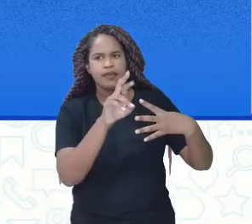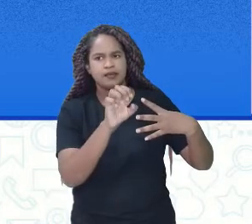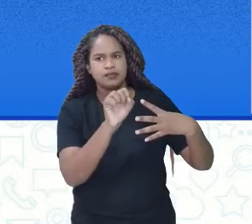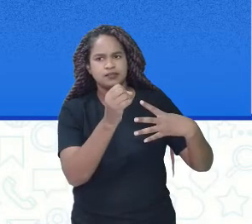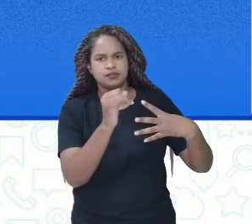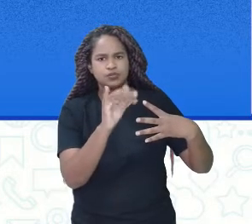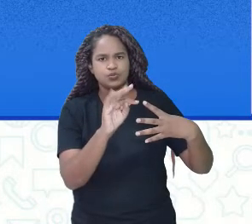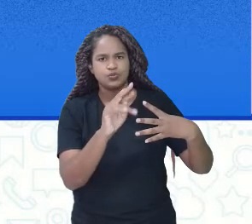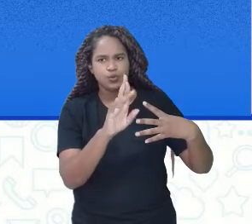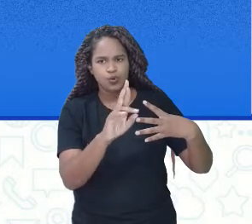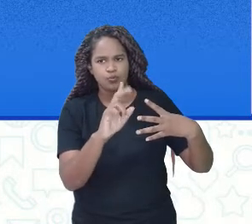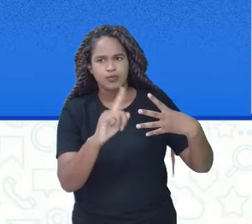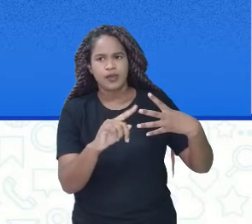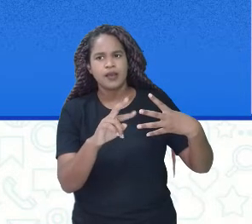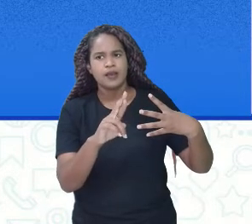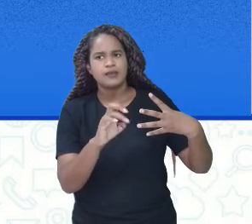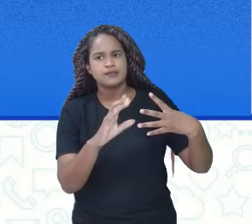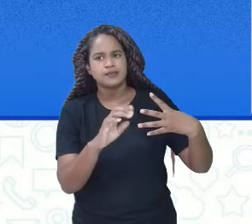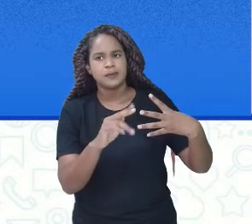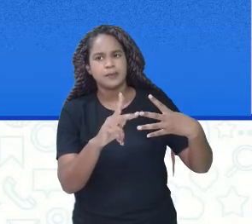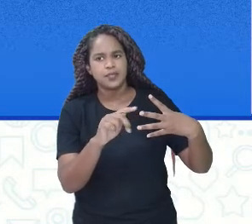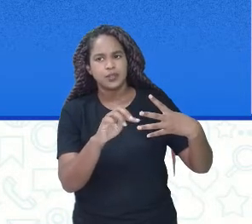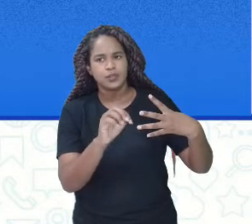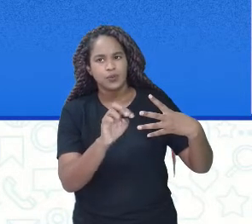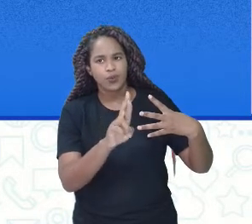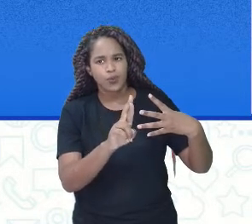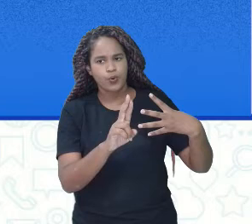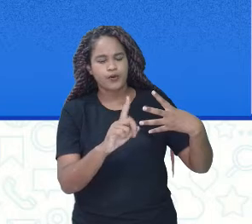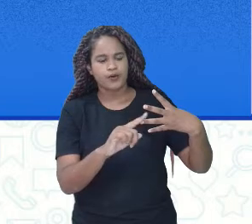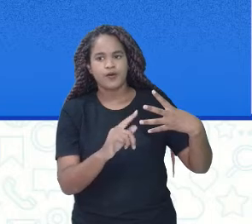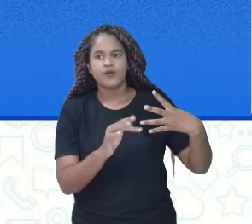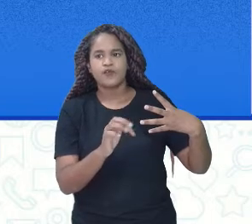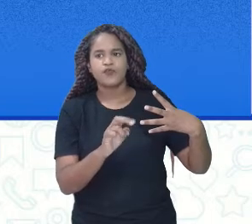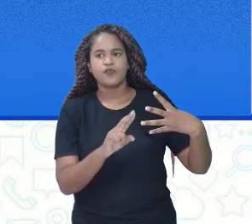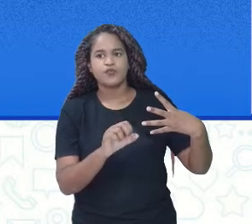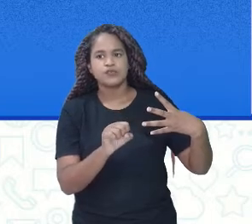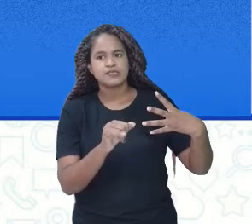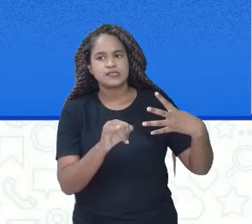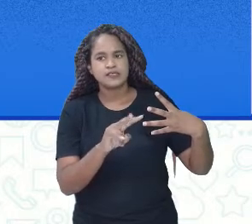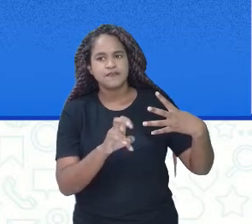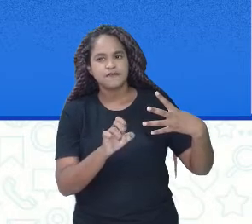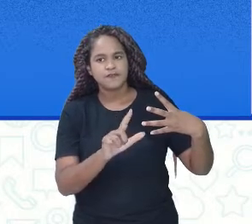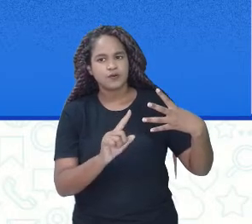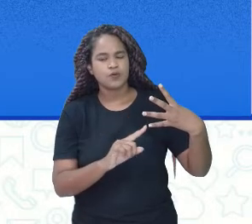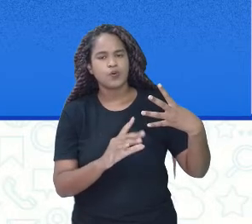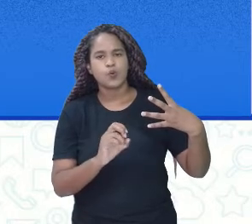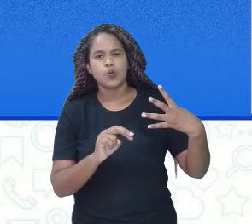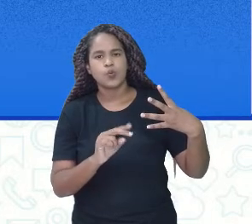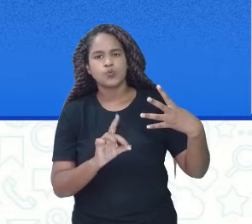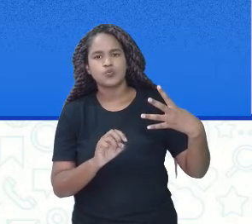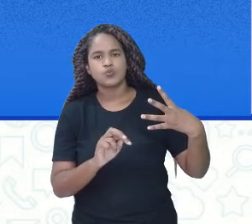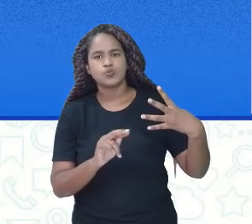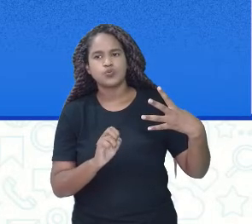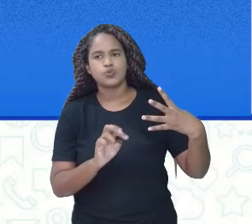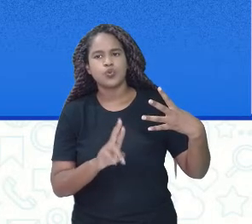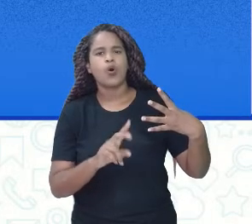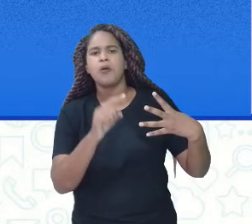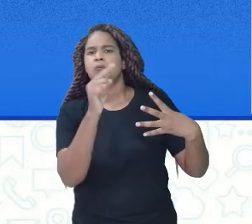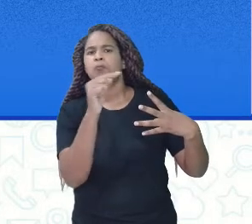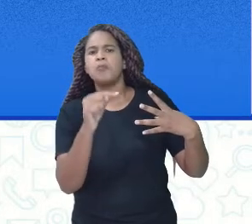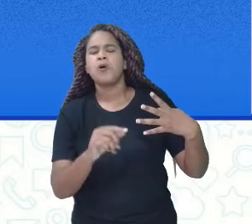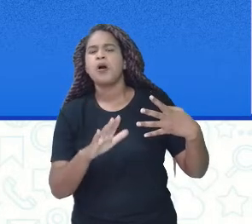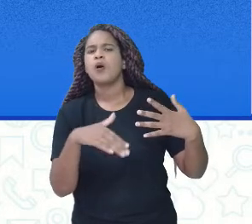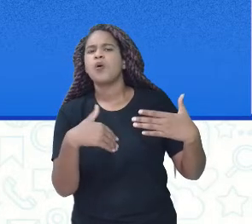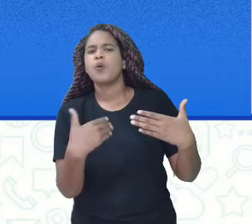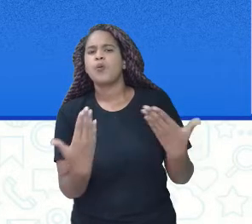que são os receptores? Será que são os fusíveis? Ou será que são os condutores? Que dispositivo